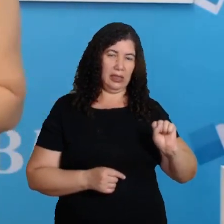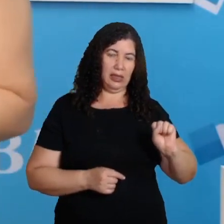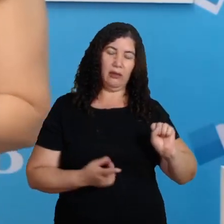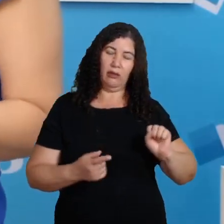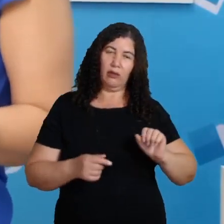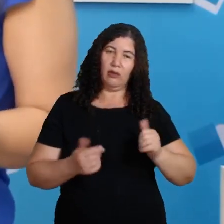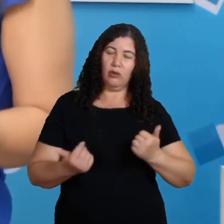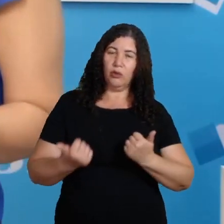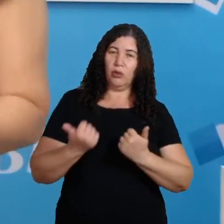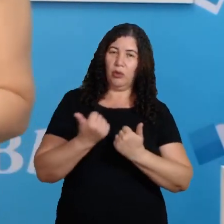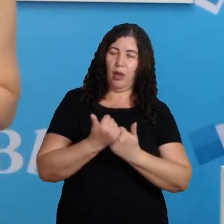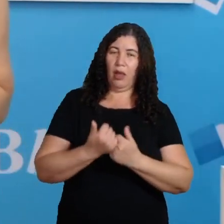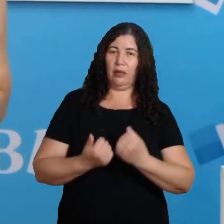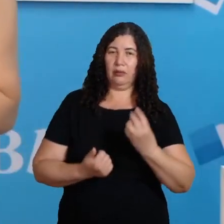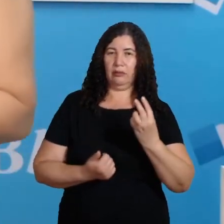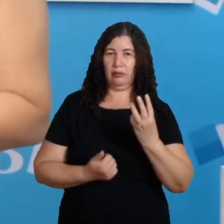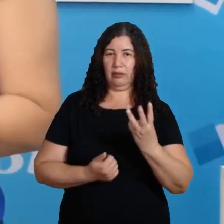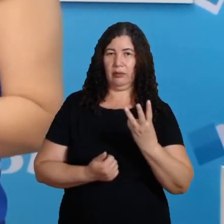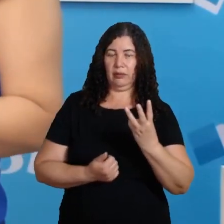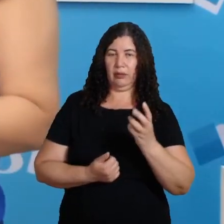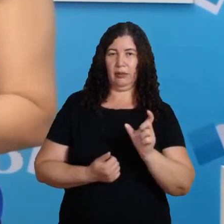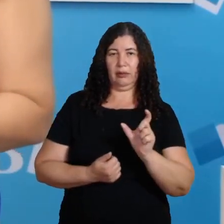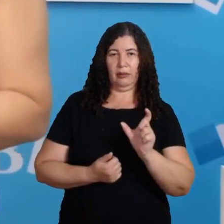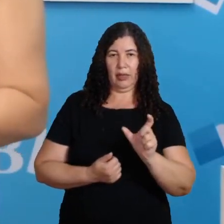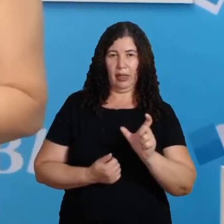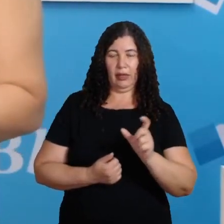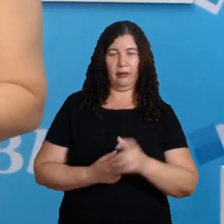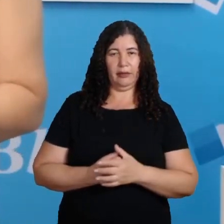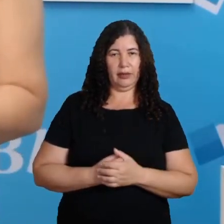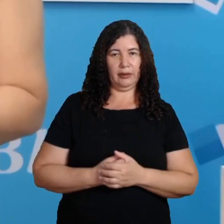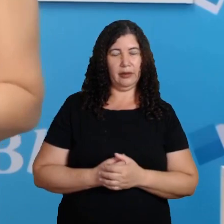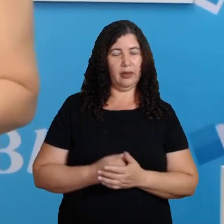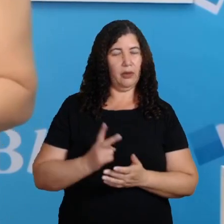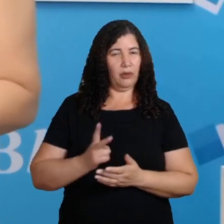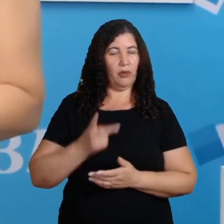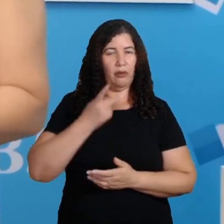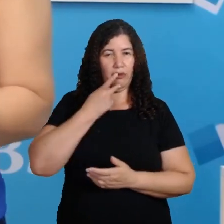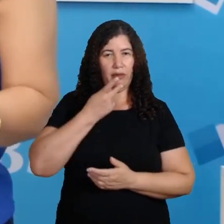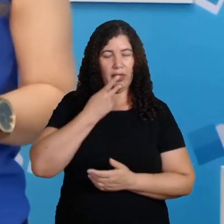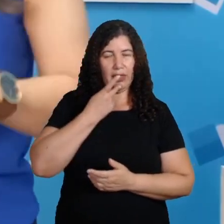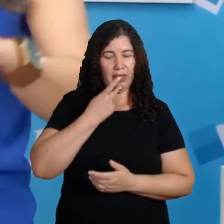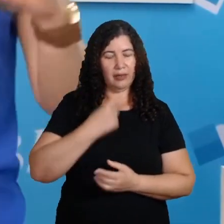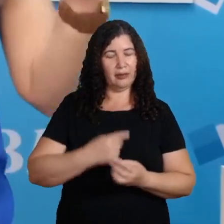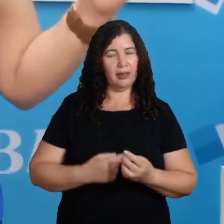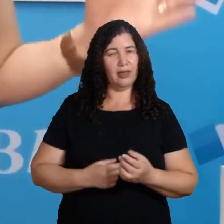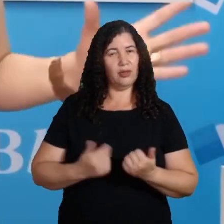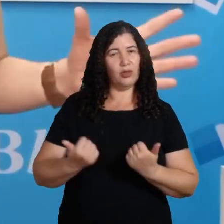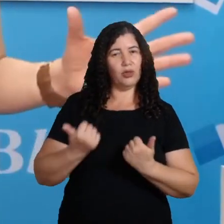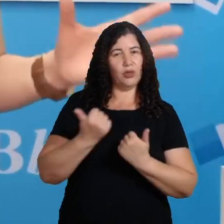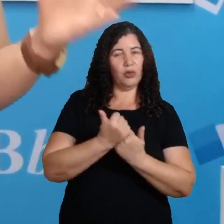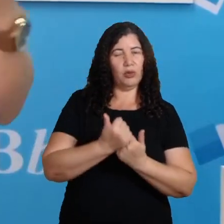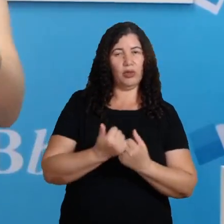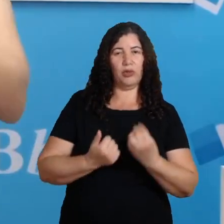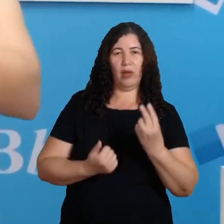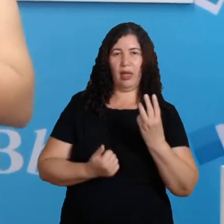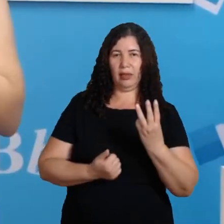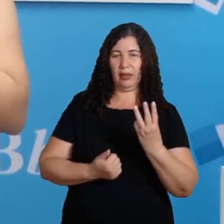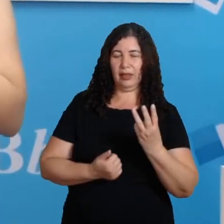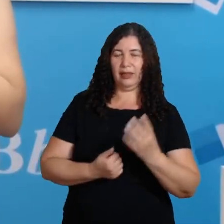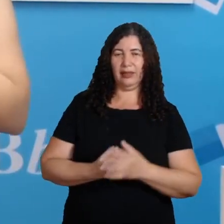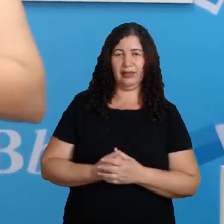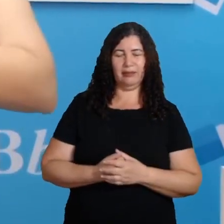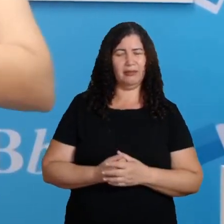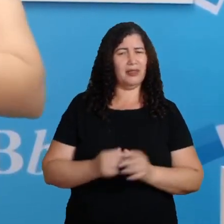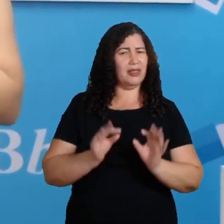para recuperar, para retomar, para se referir às 3 palavras citadas. Viram